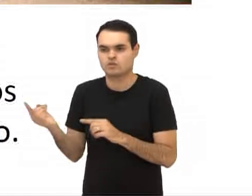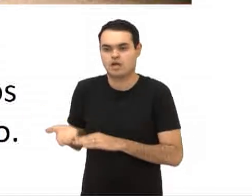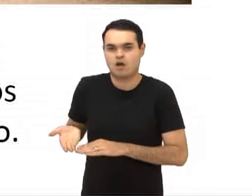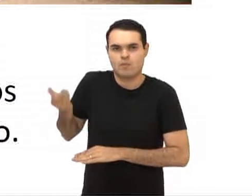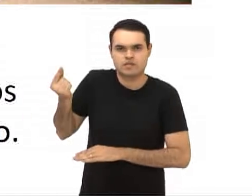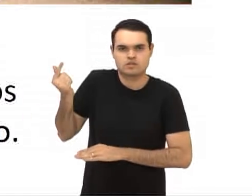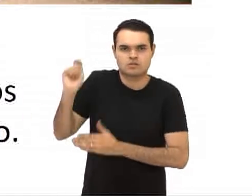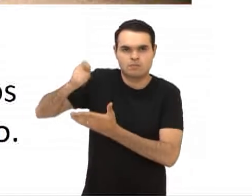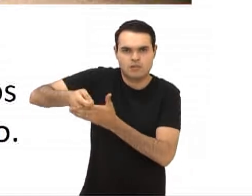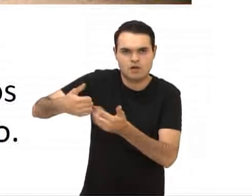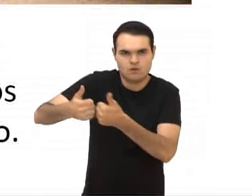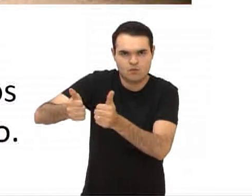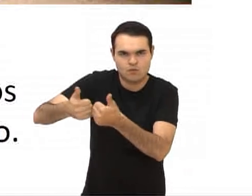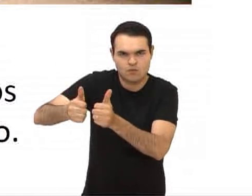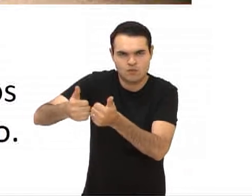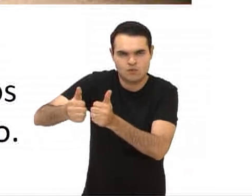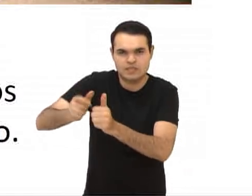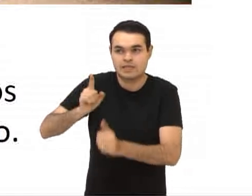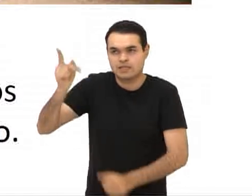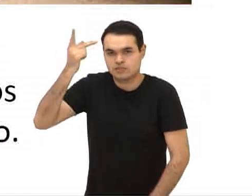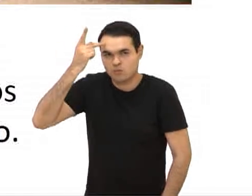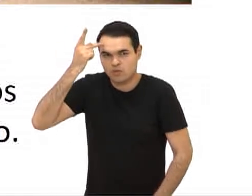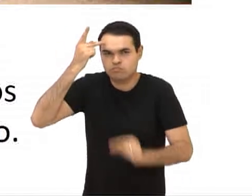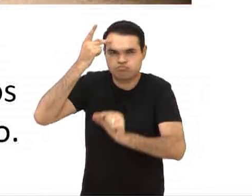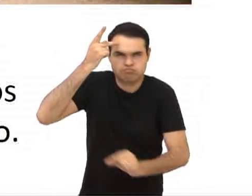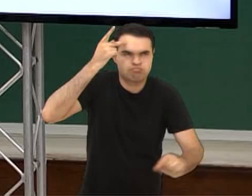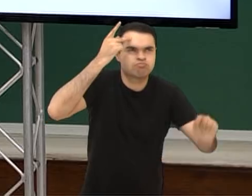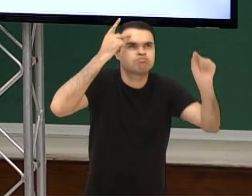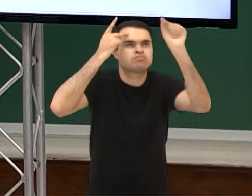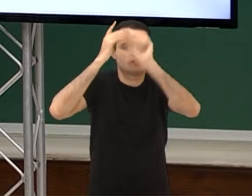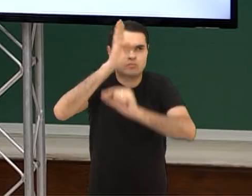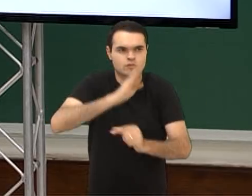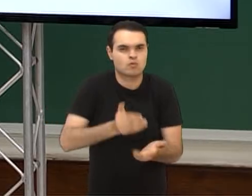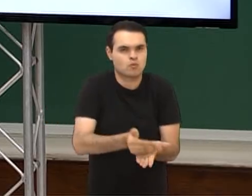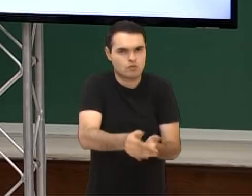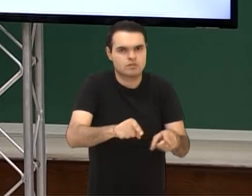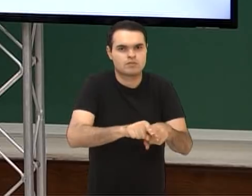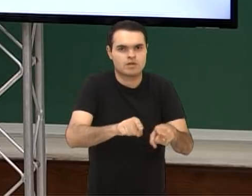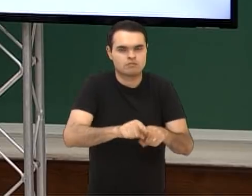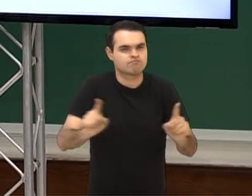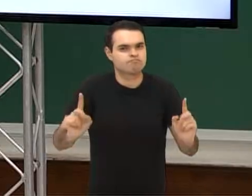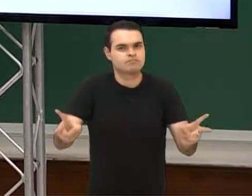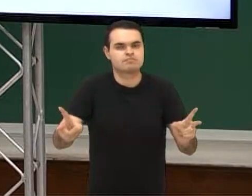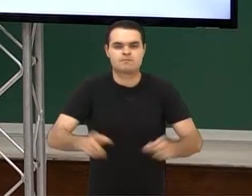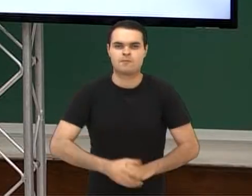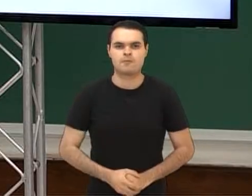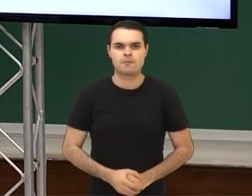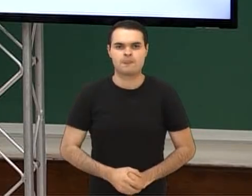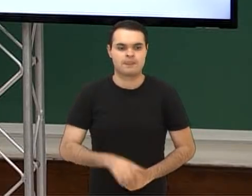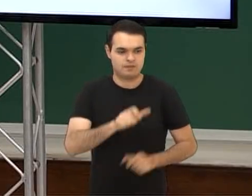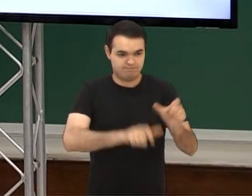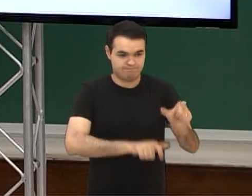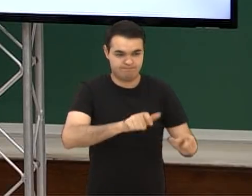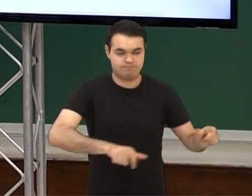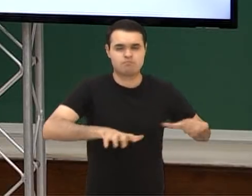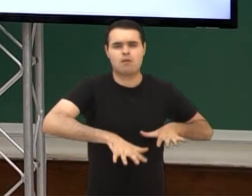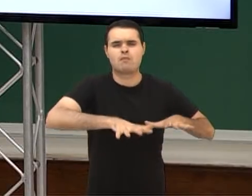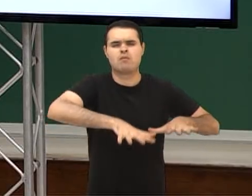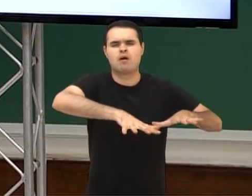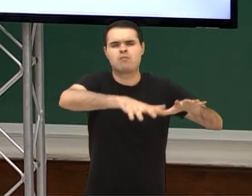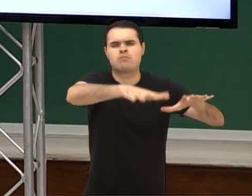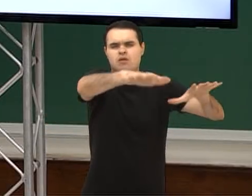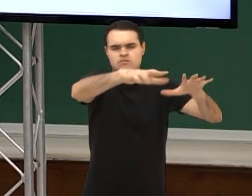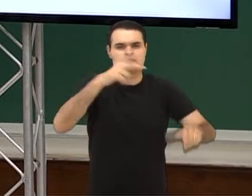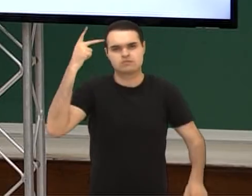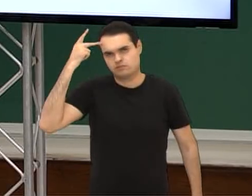Paulo, mas manifestações pelo Brasil inteiro a partir daí. Os manifestantes, quando ampliou-se de